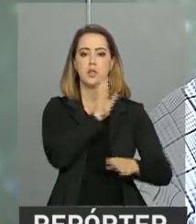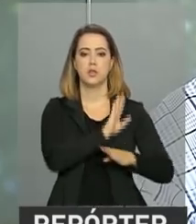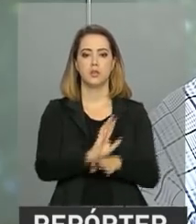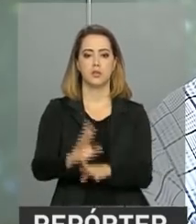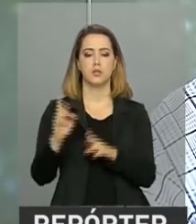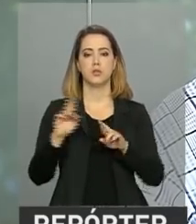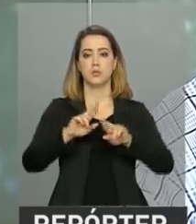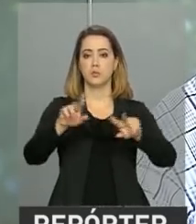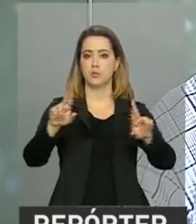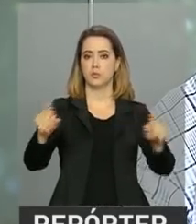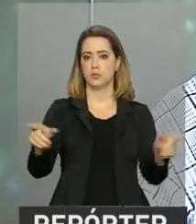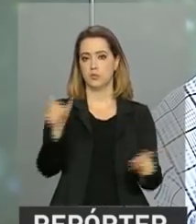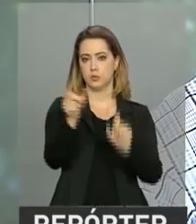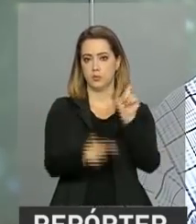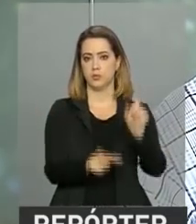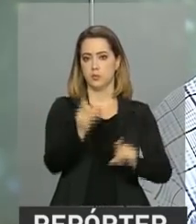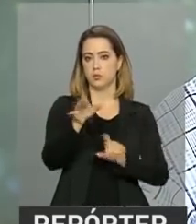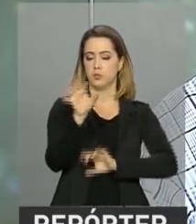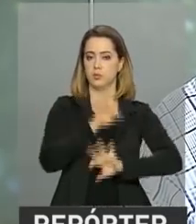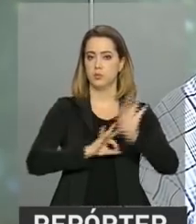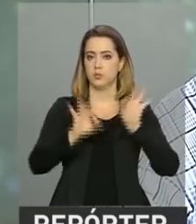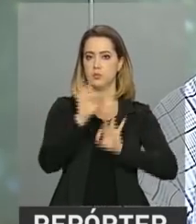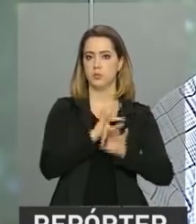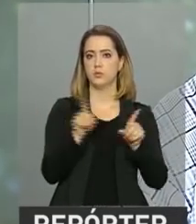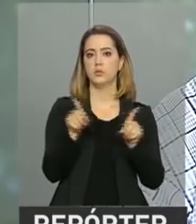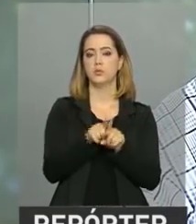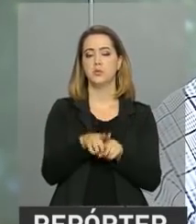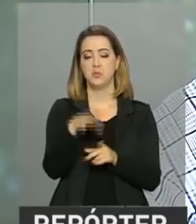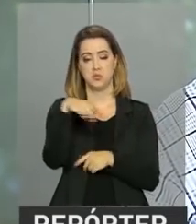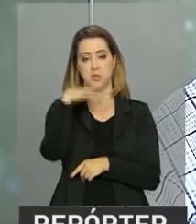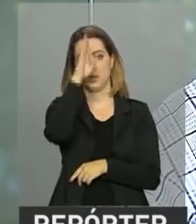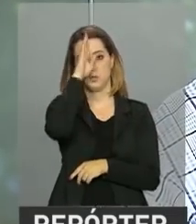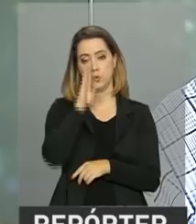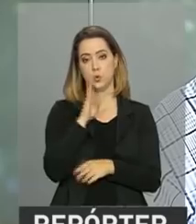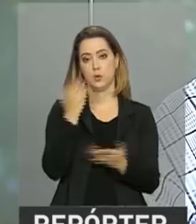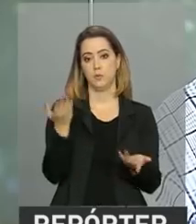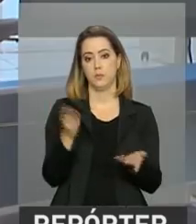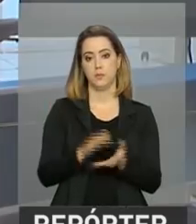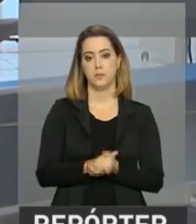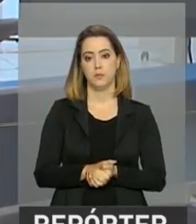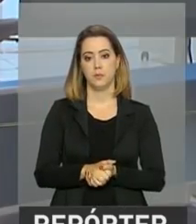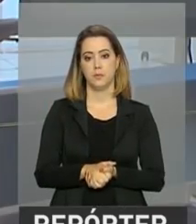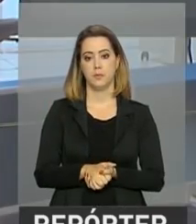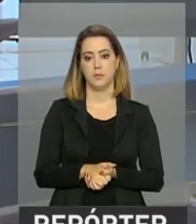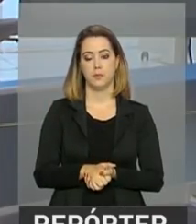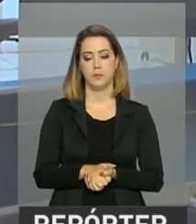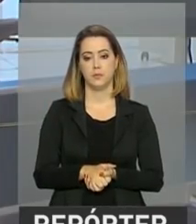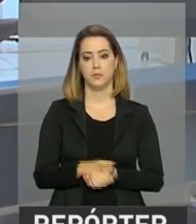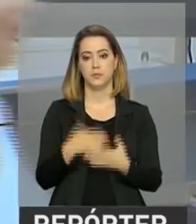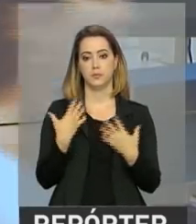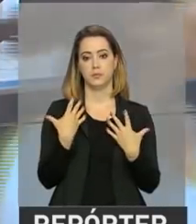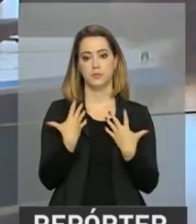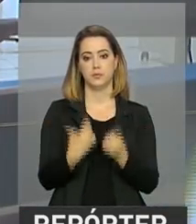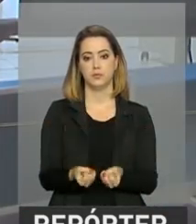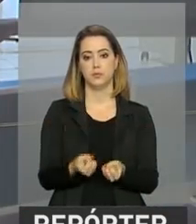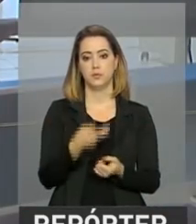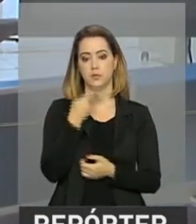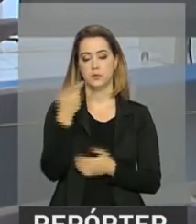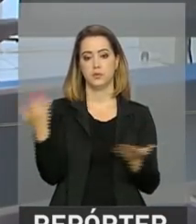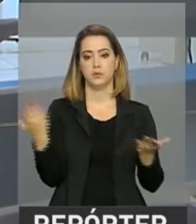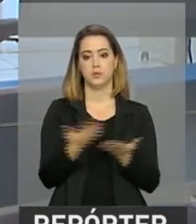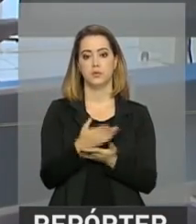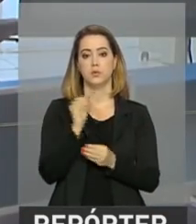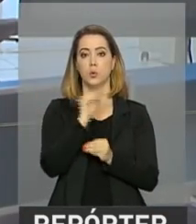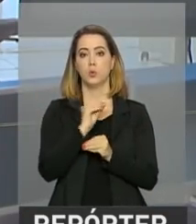a se organizar e é um curso gratuito né vamos falar agora sobre